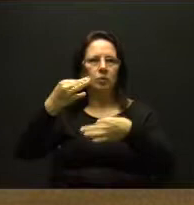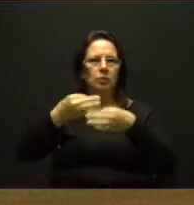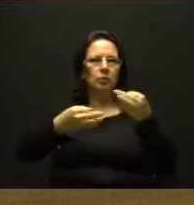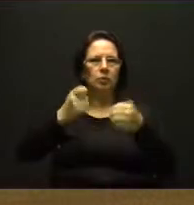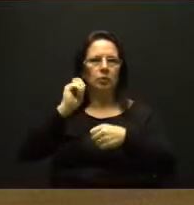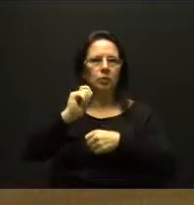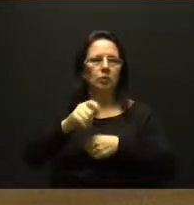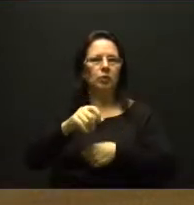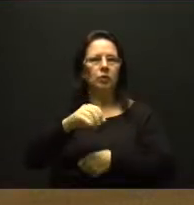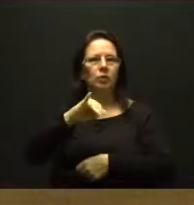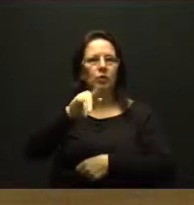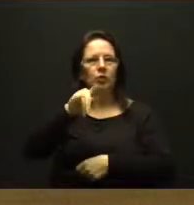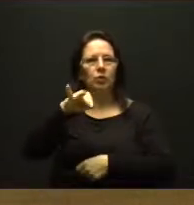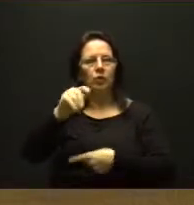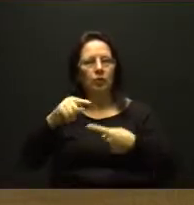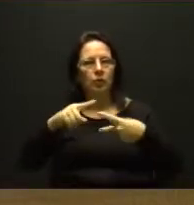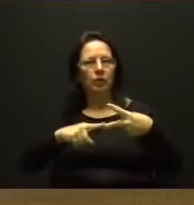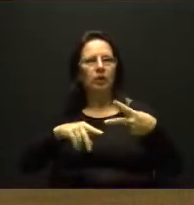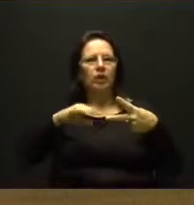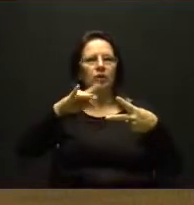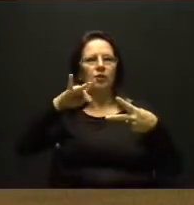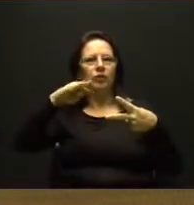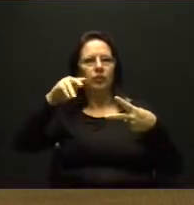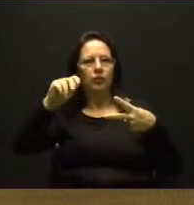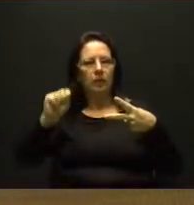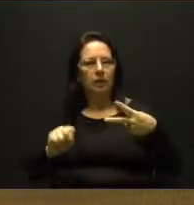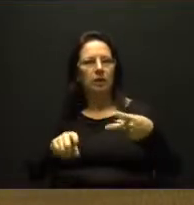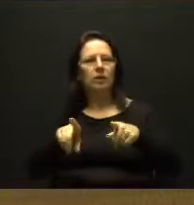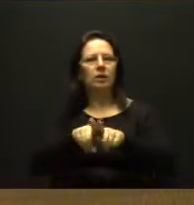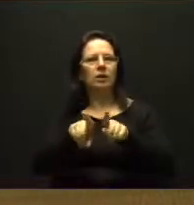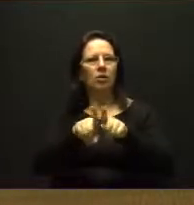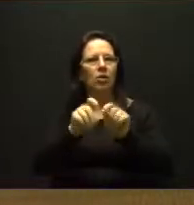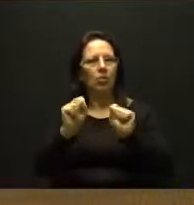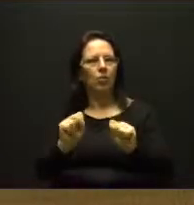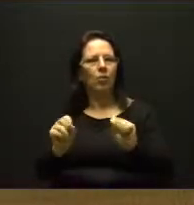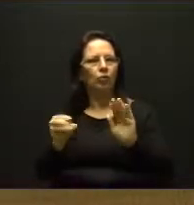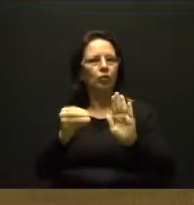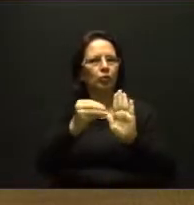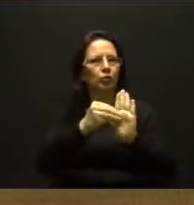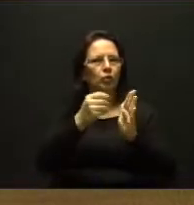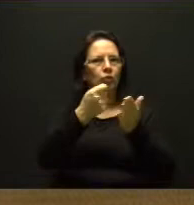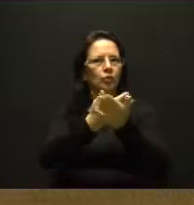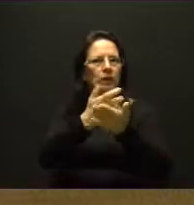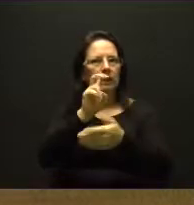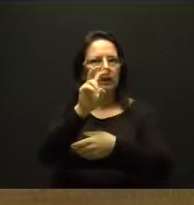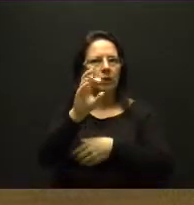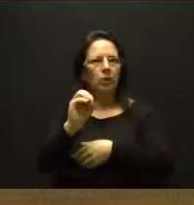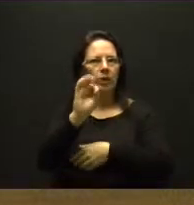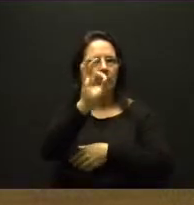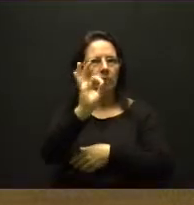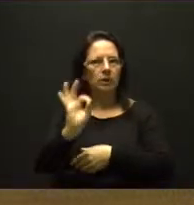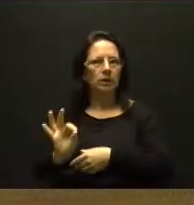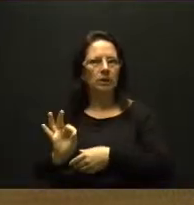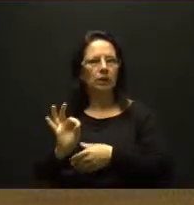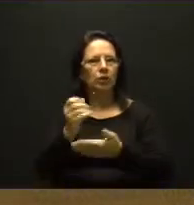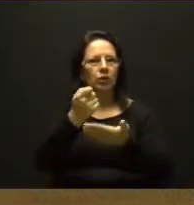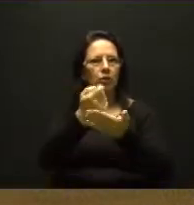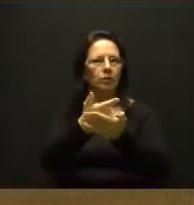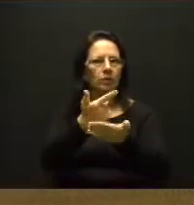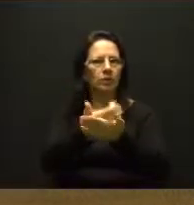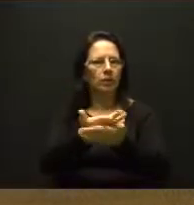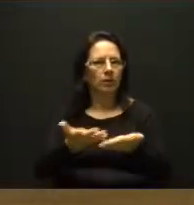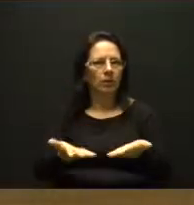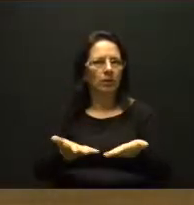podem parcelar seus débitos junto ao fisco municipal com até 50% de desconto no pagamento à vista